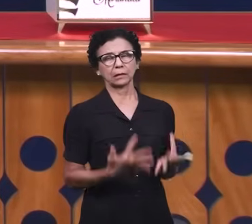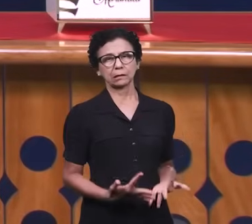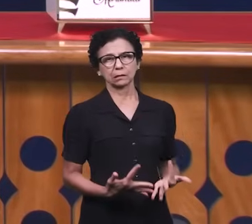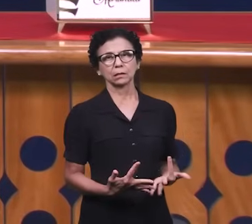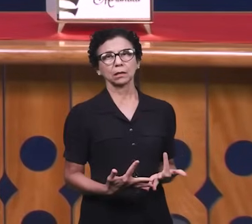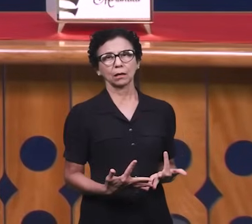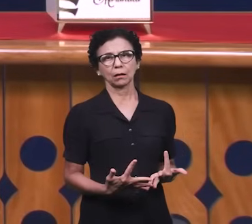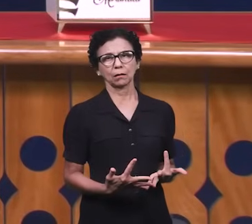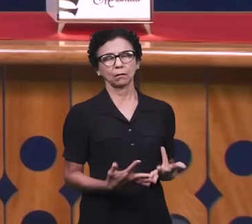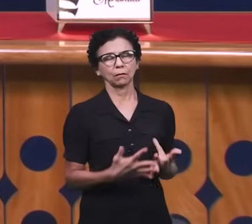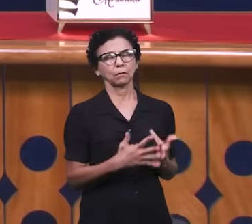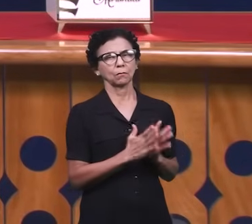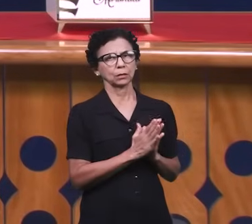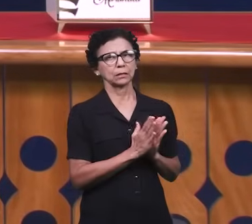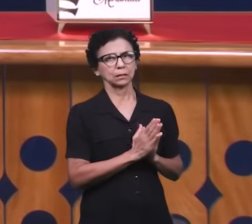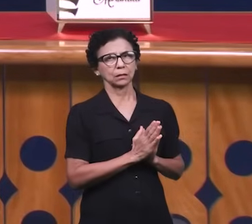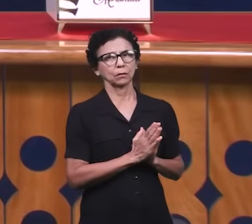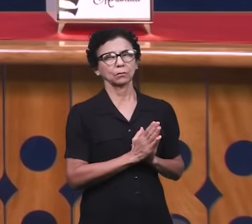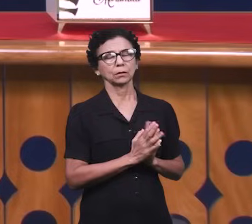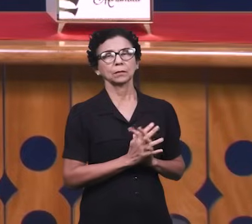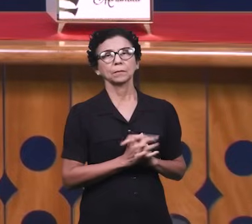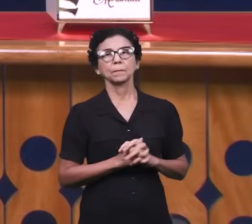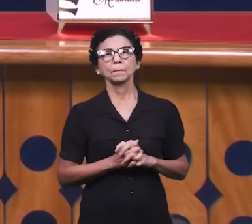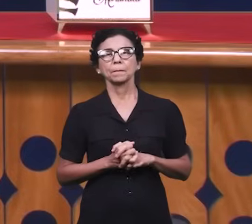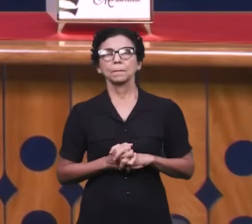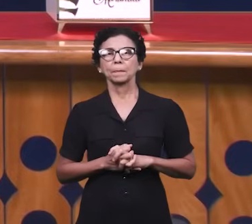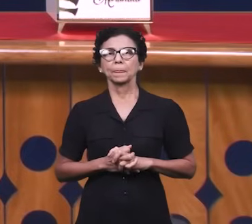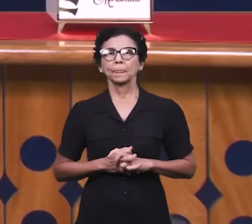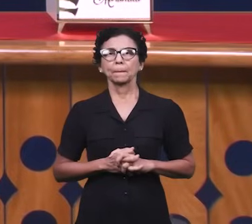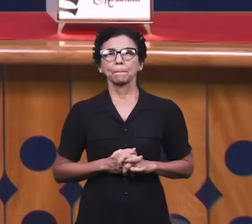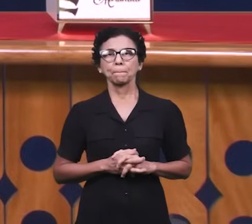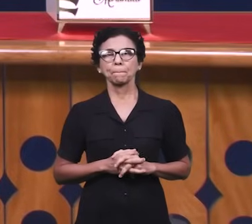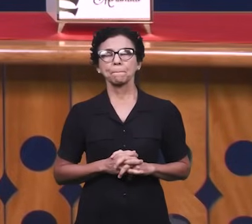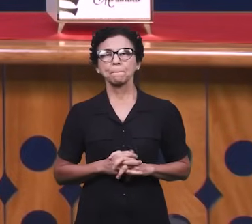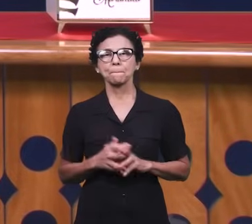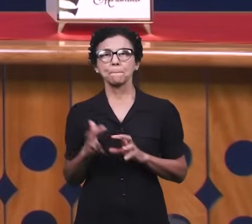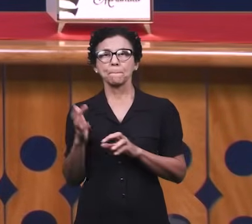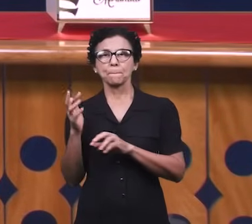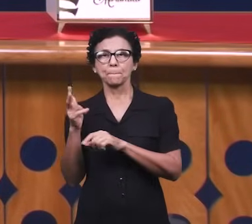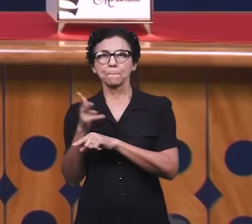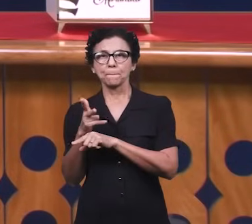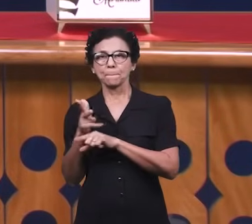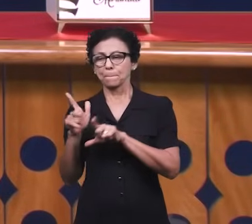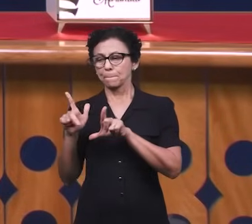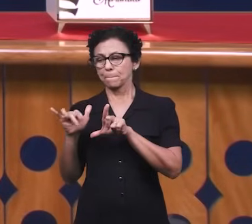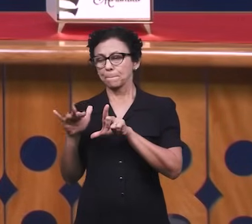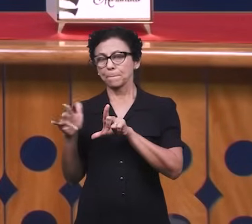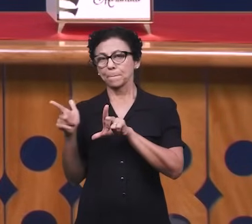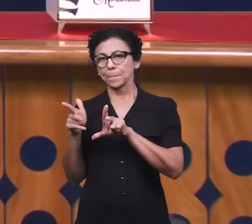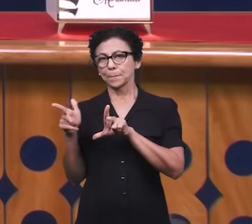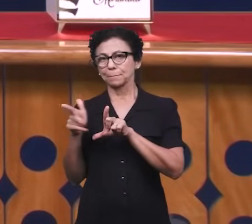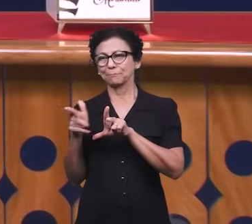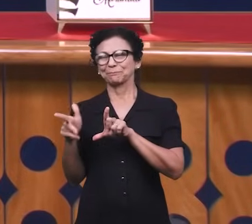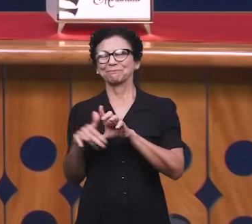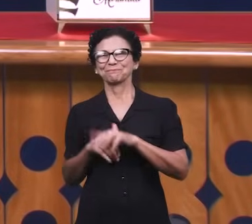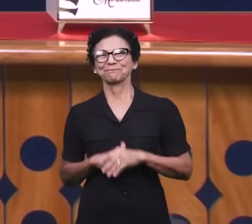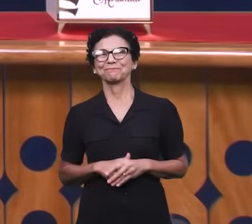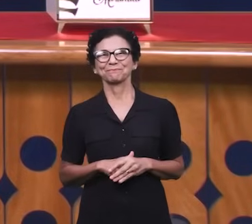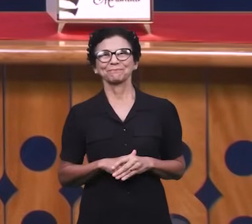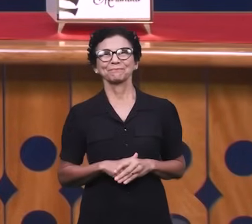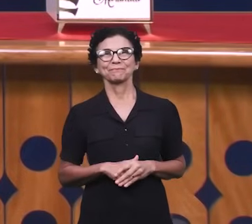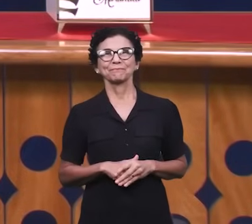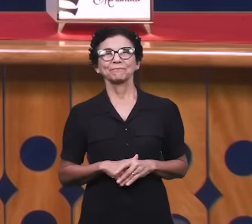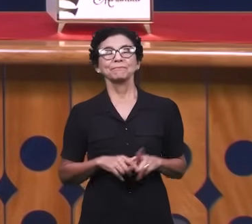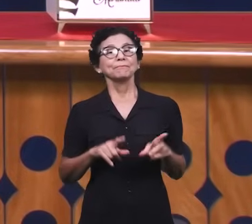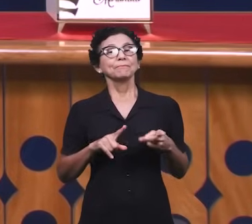esclarecimento, até mesmo de uma oração, é só apontar a câmera para o QR Code que está na tela, tem o telefone